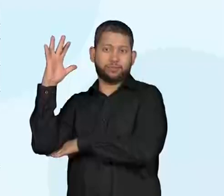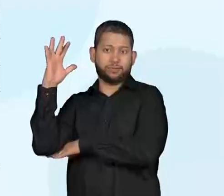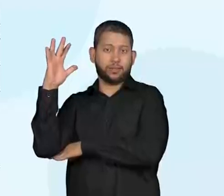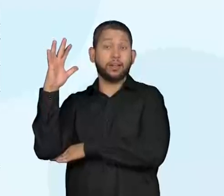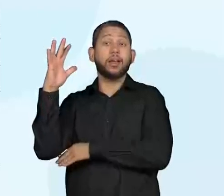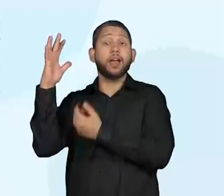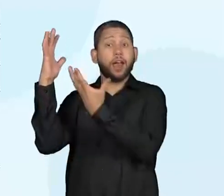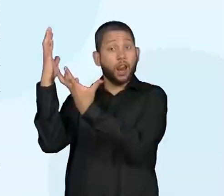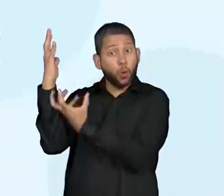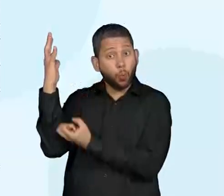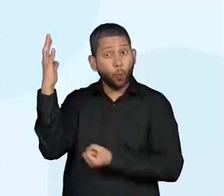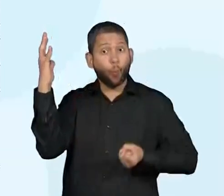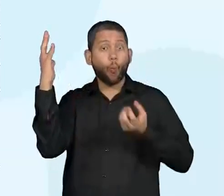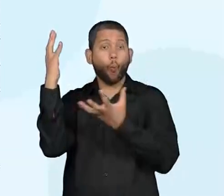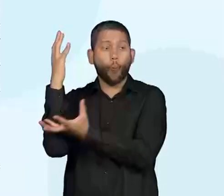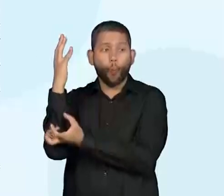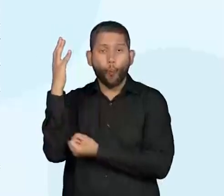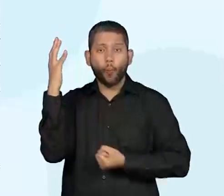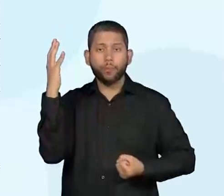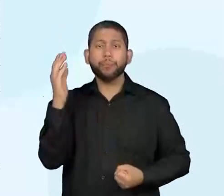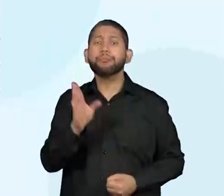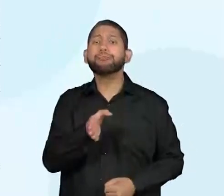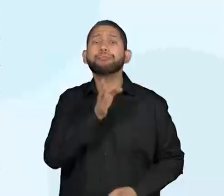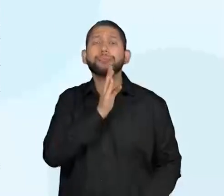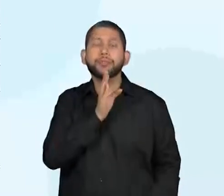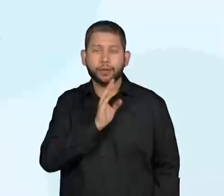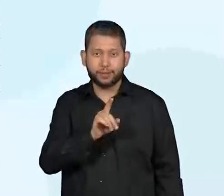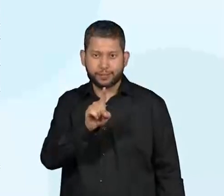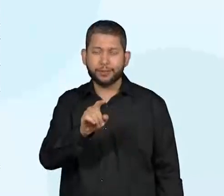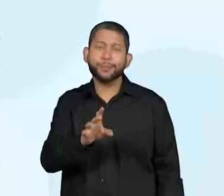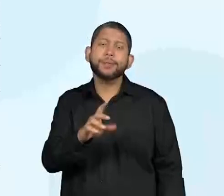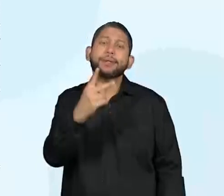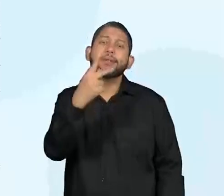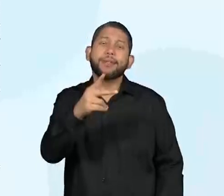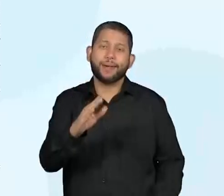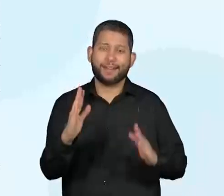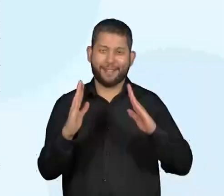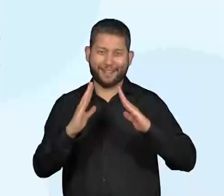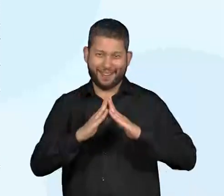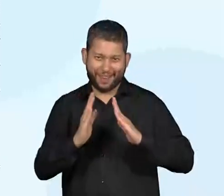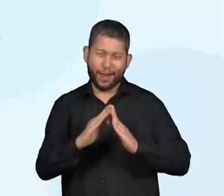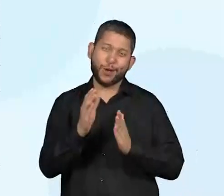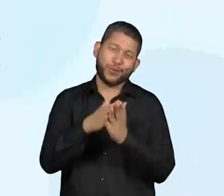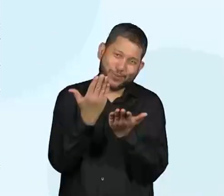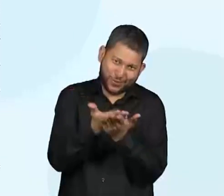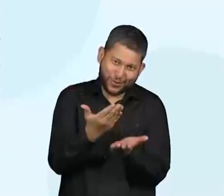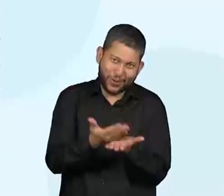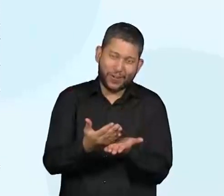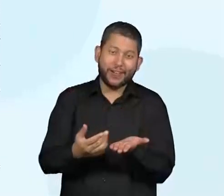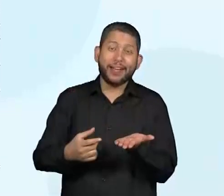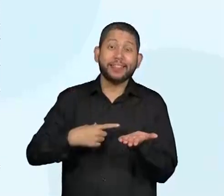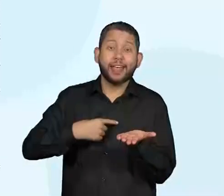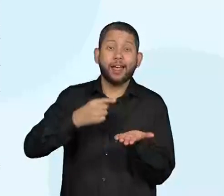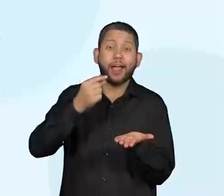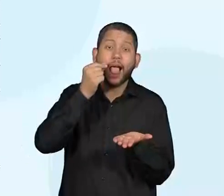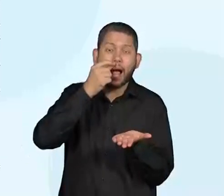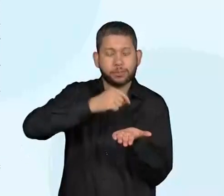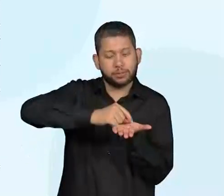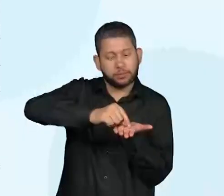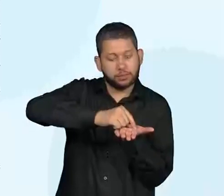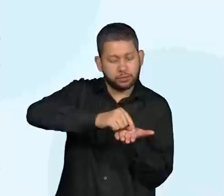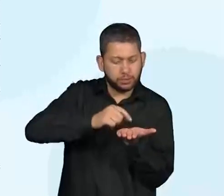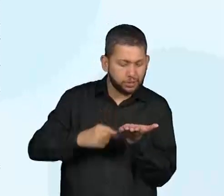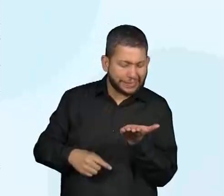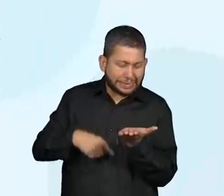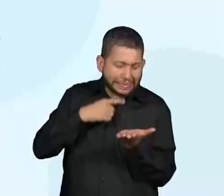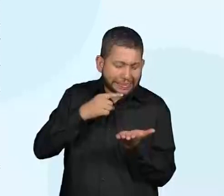ter ouvido falar aí que a borracha que vocês utilizam na escola, ela vem do látex, e o